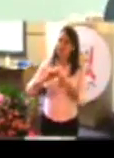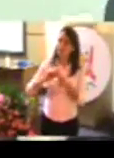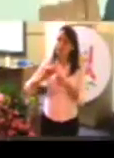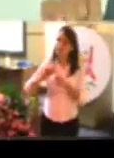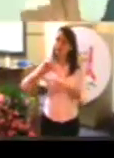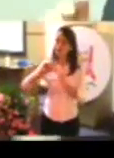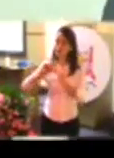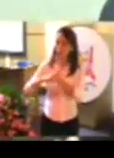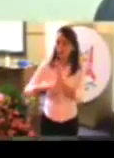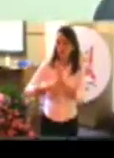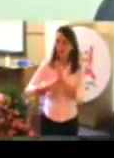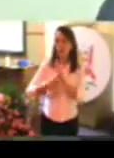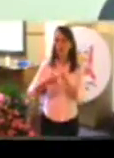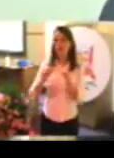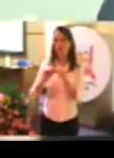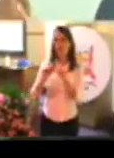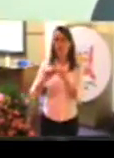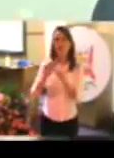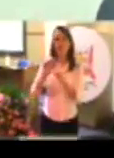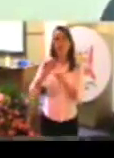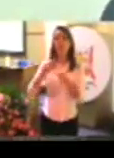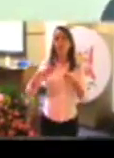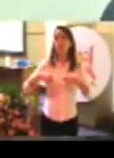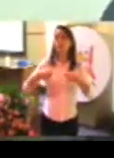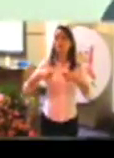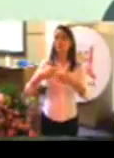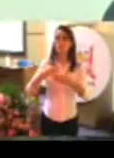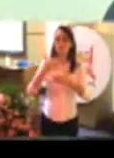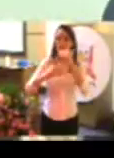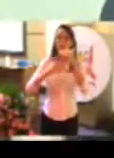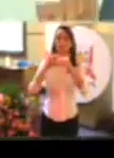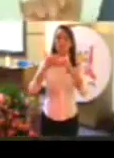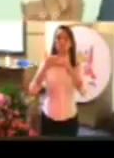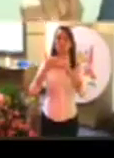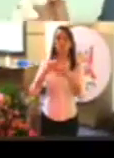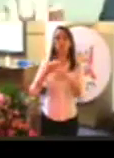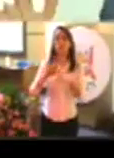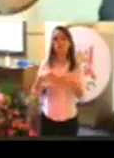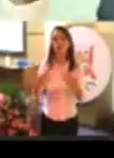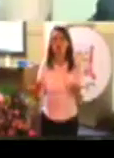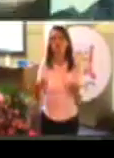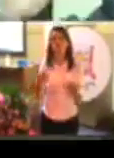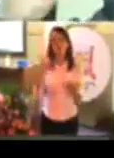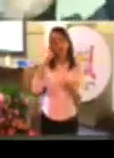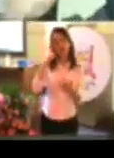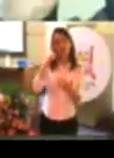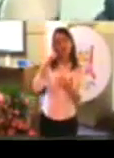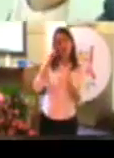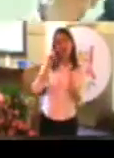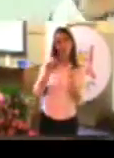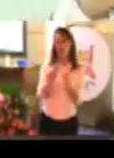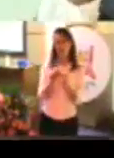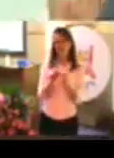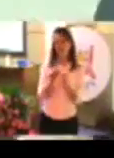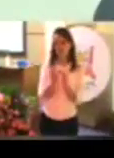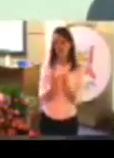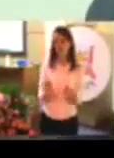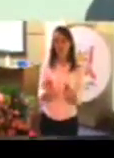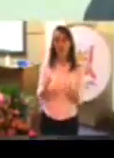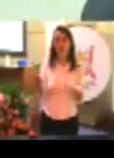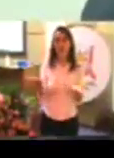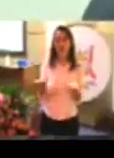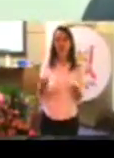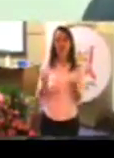Depois você estará fazendo o necessário. Quando você menos esperar, estará